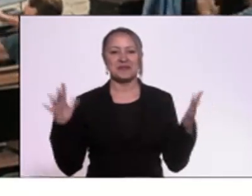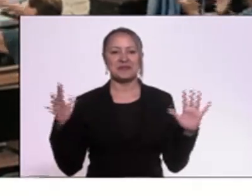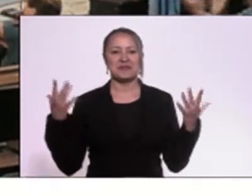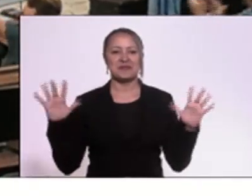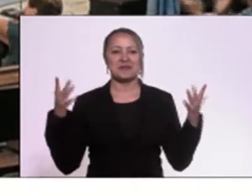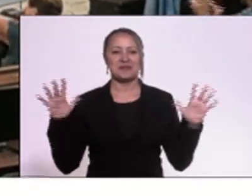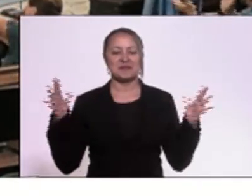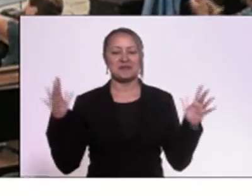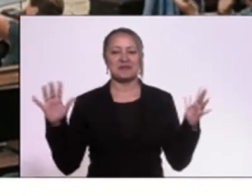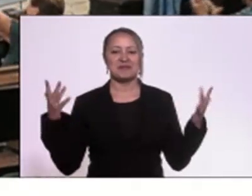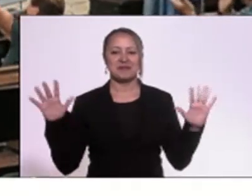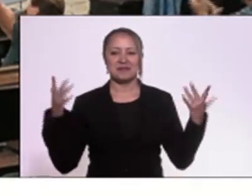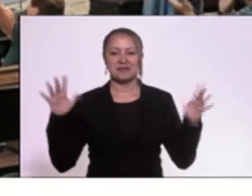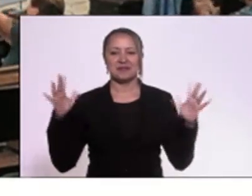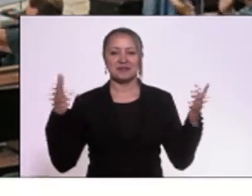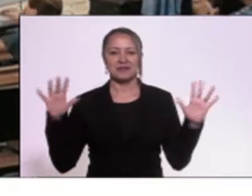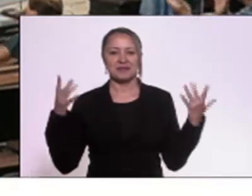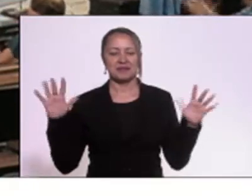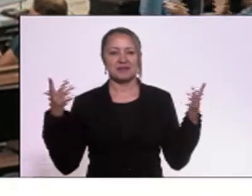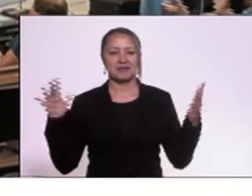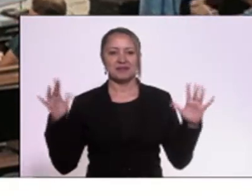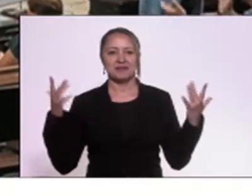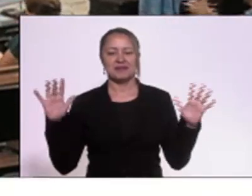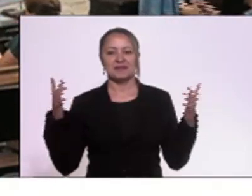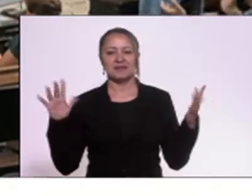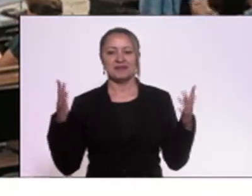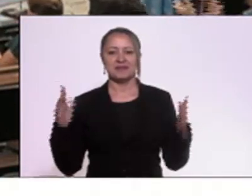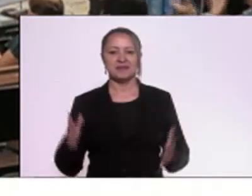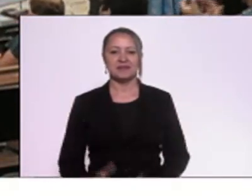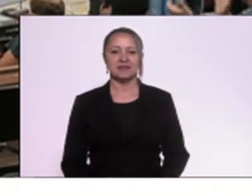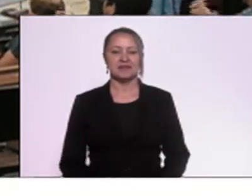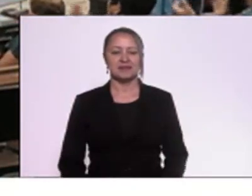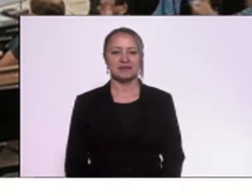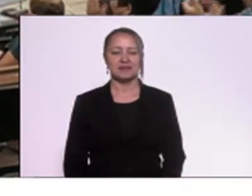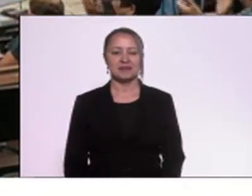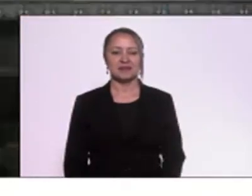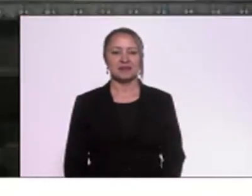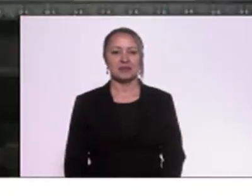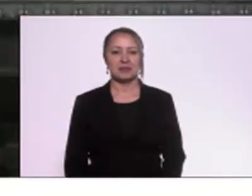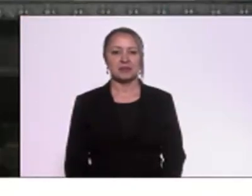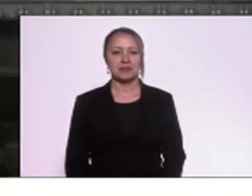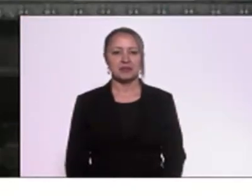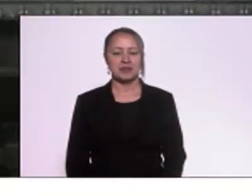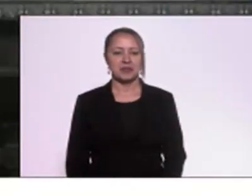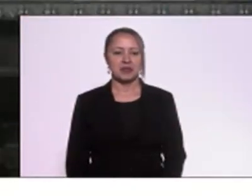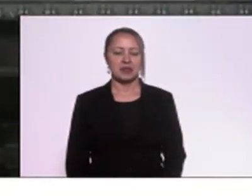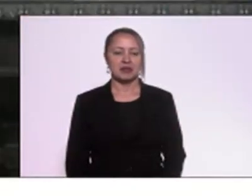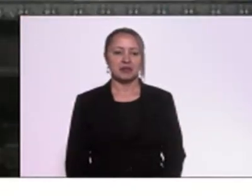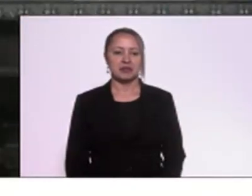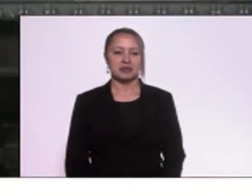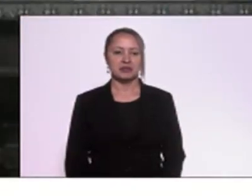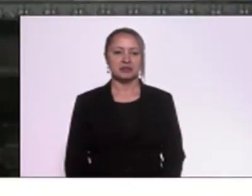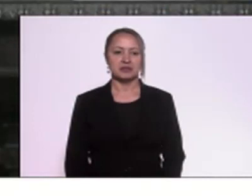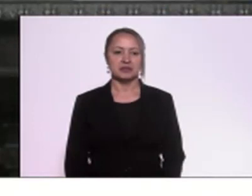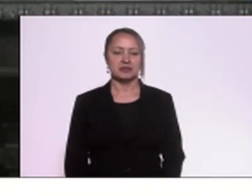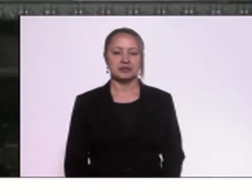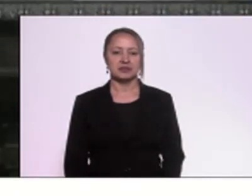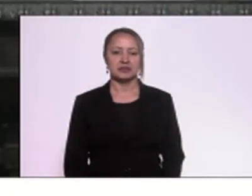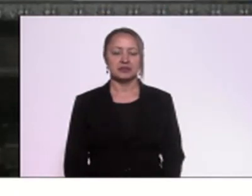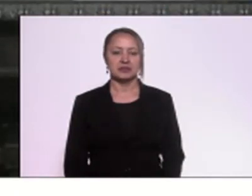quem não conhece histórias como a sua, talvez não entenda a